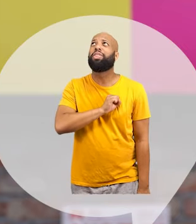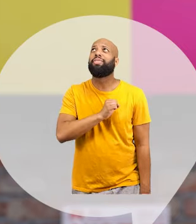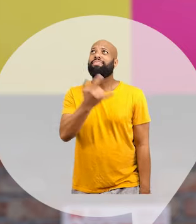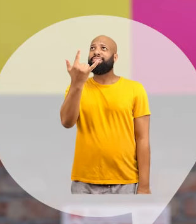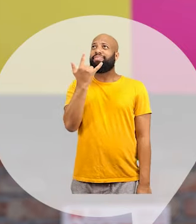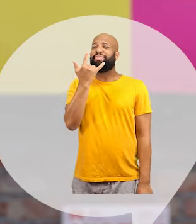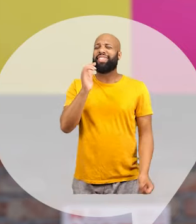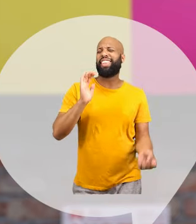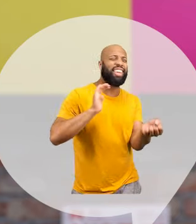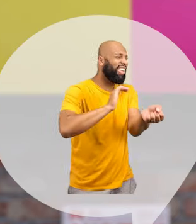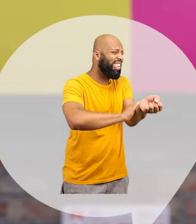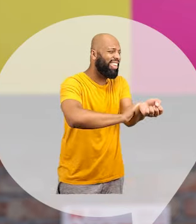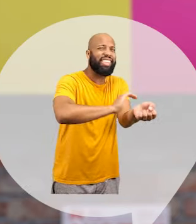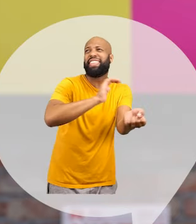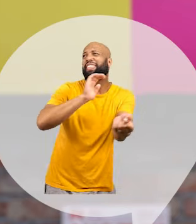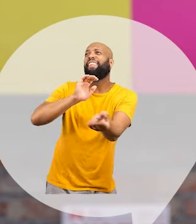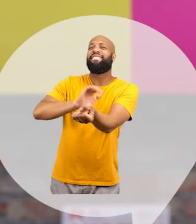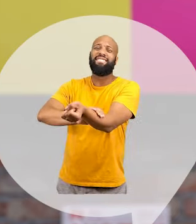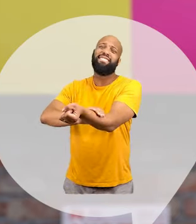seu amor